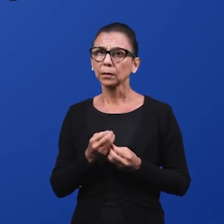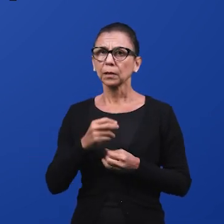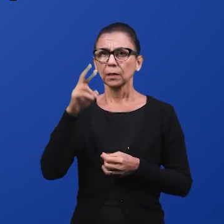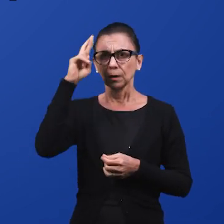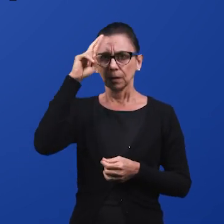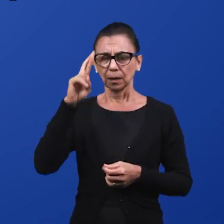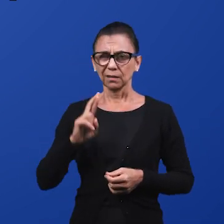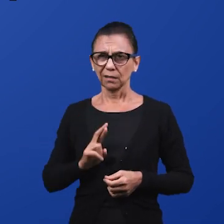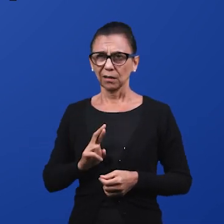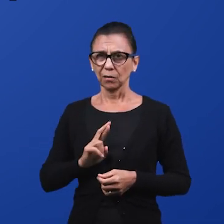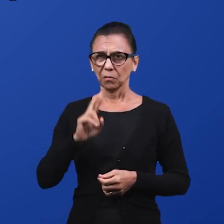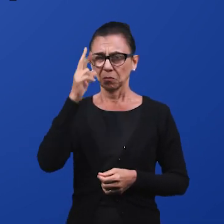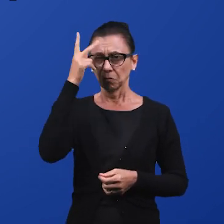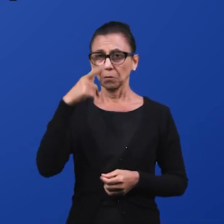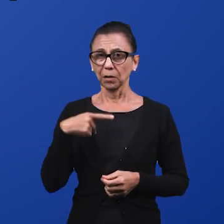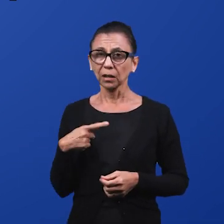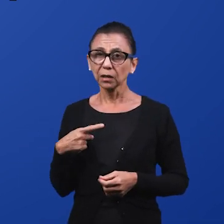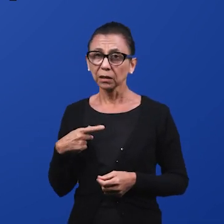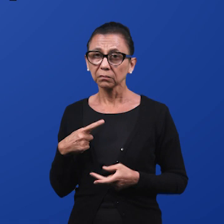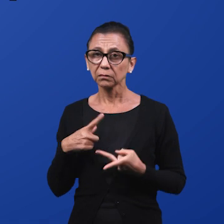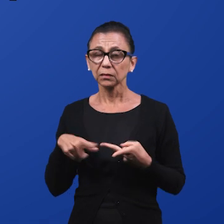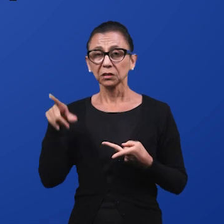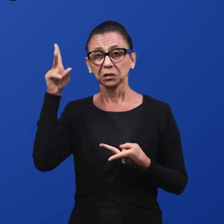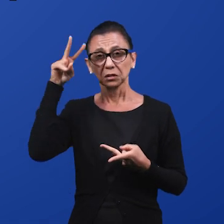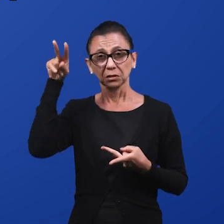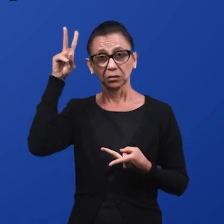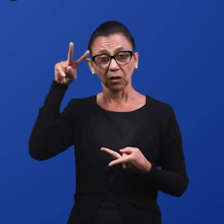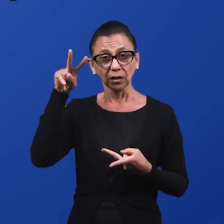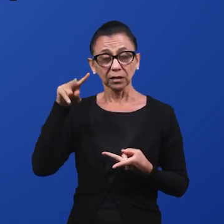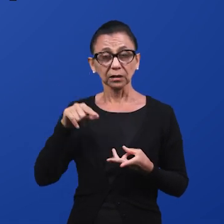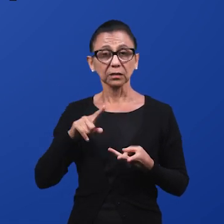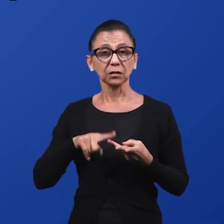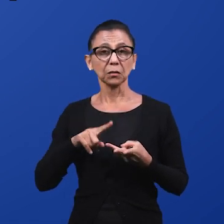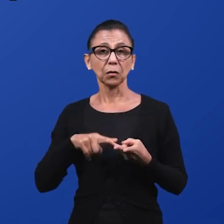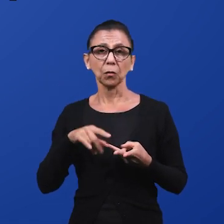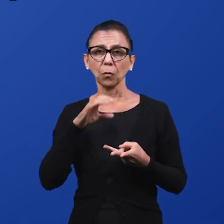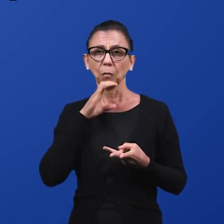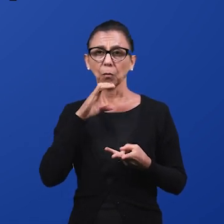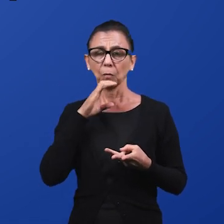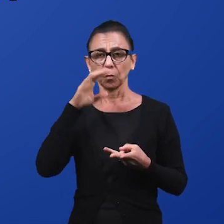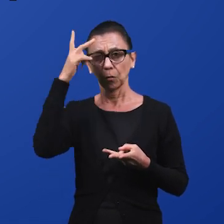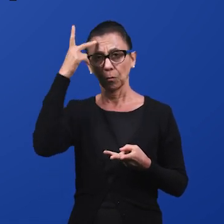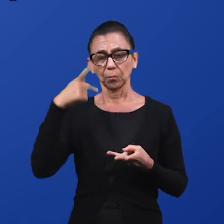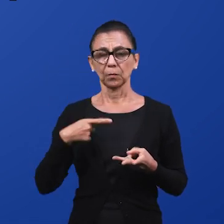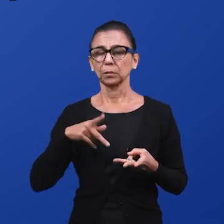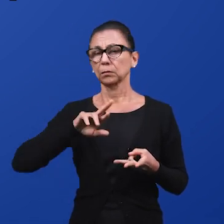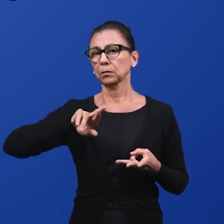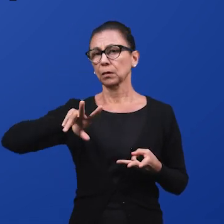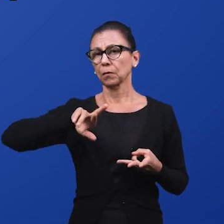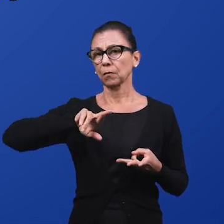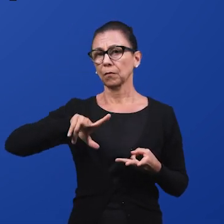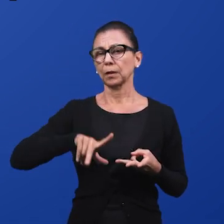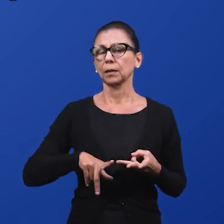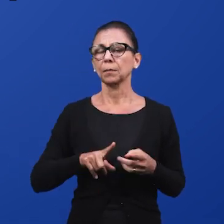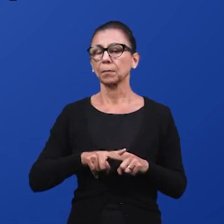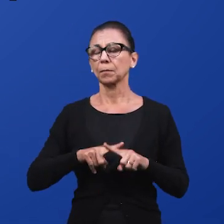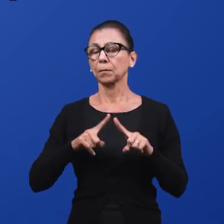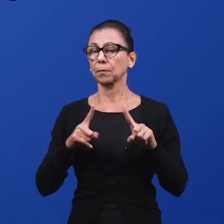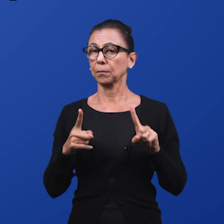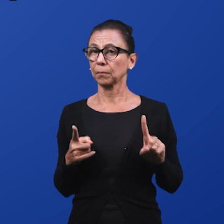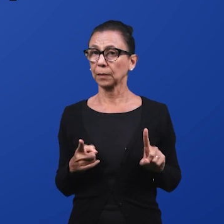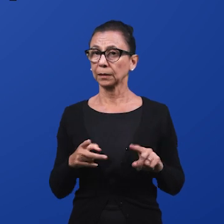humana, das histórias que foram contadas ou daquilo que é o conhecimento humano, mas sim